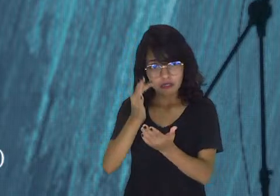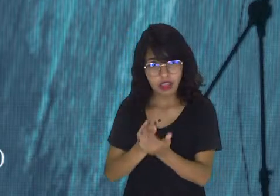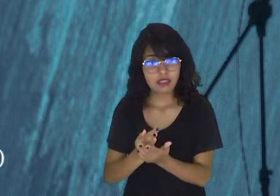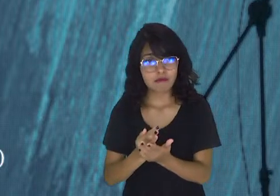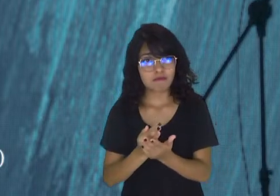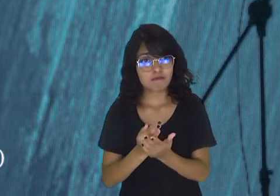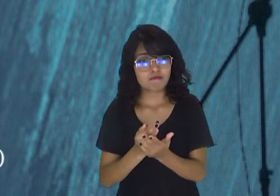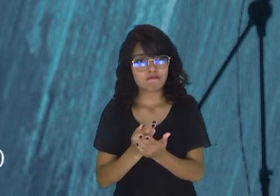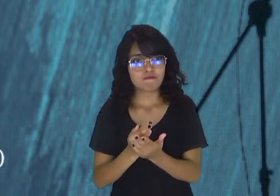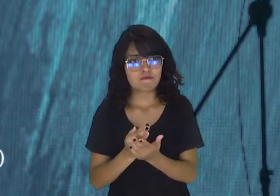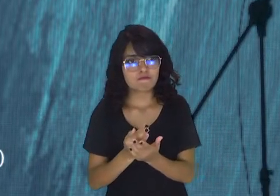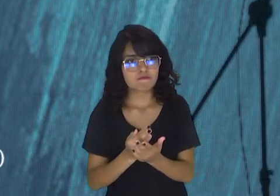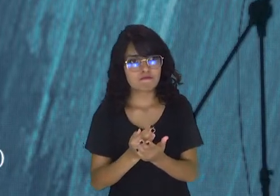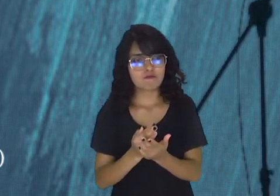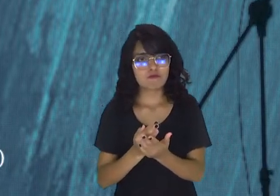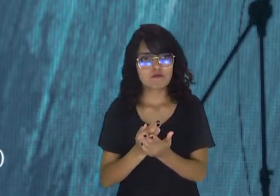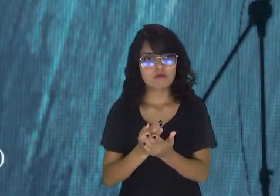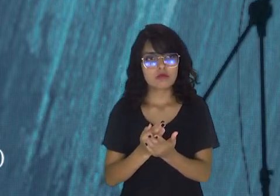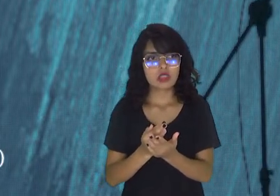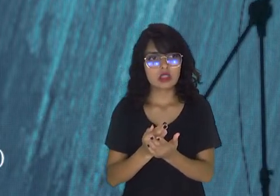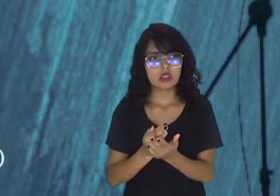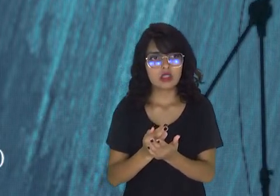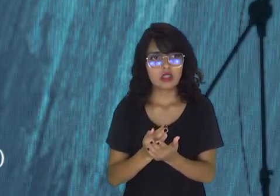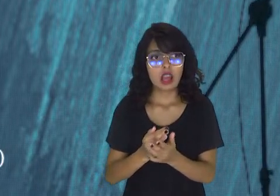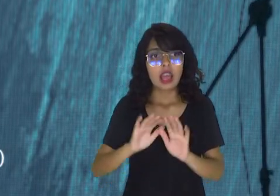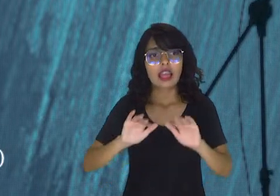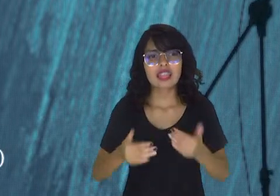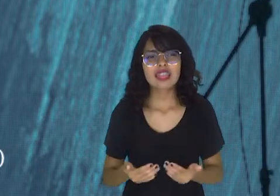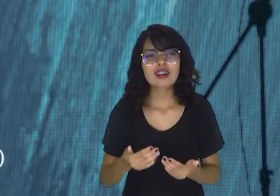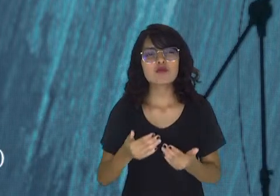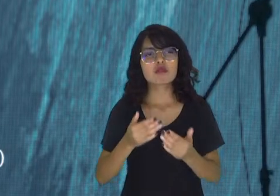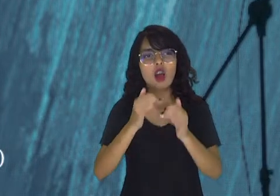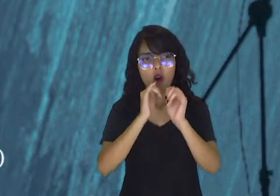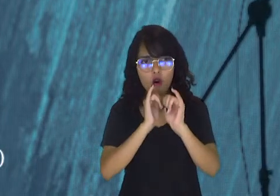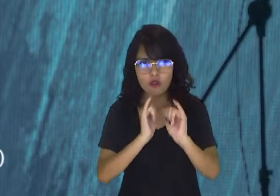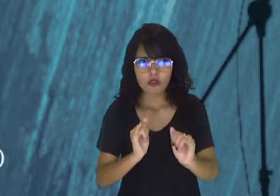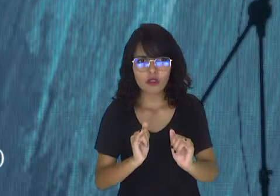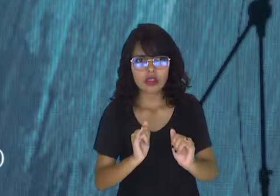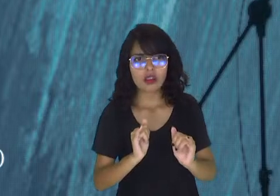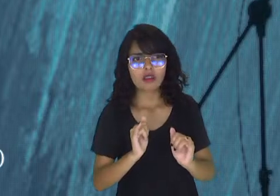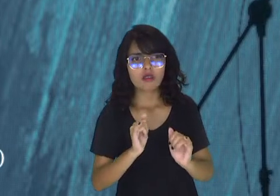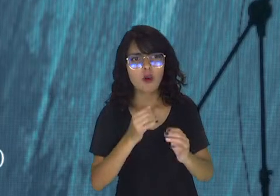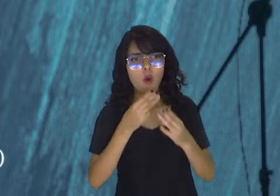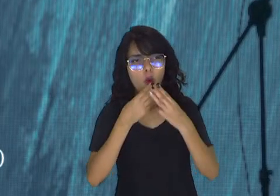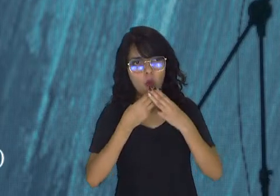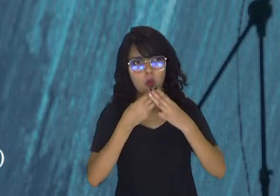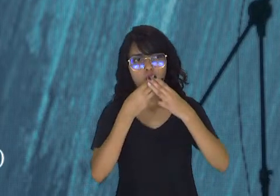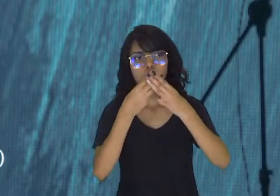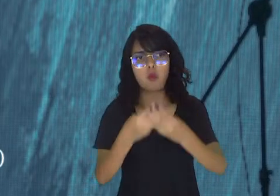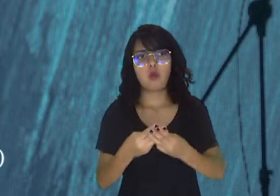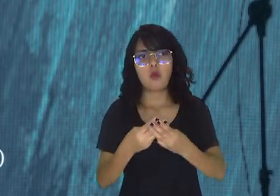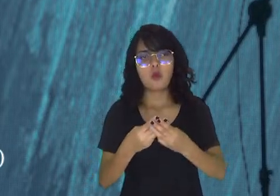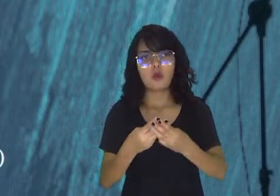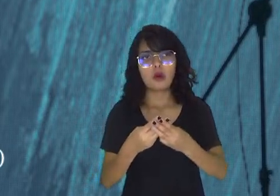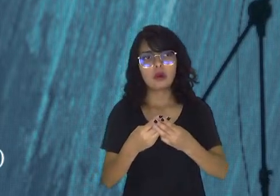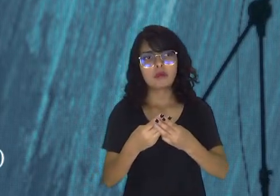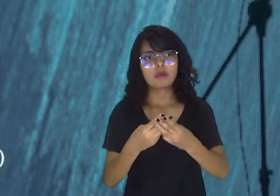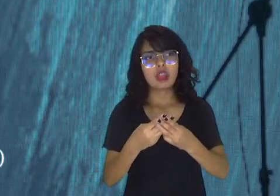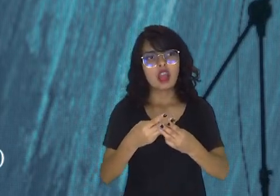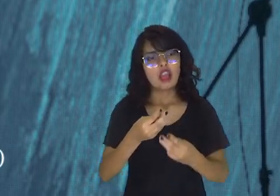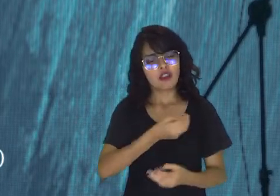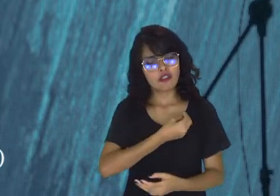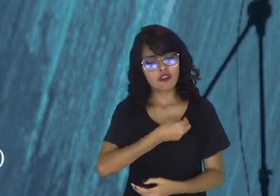abraçando-as, confessaram que eram estrangeiros e peregrinos na terra. Olha,